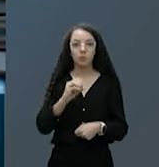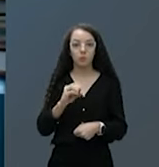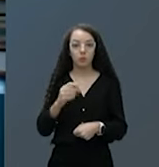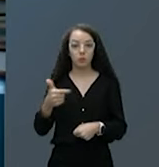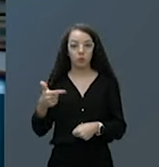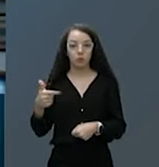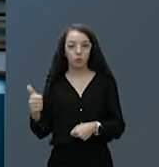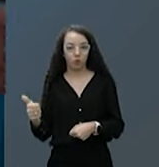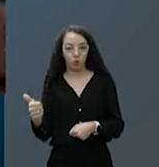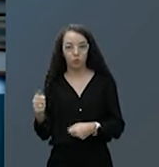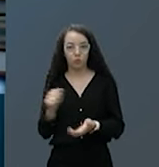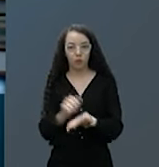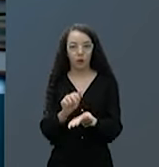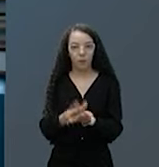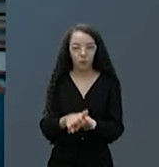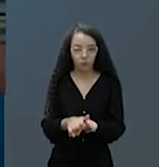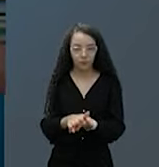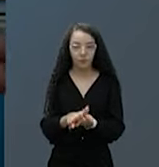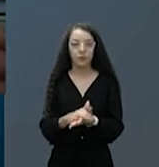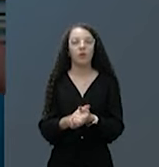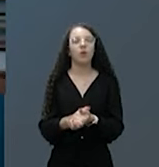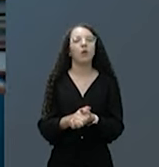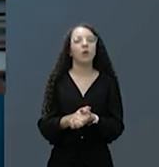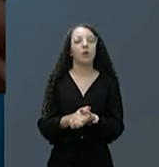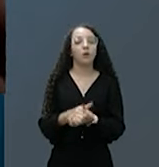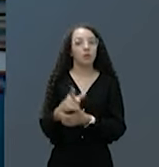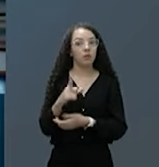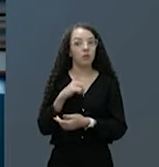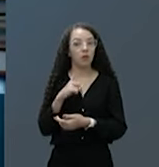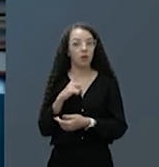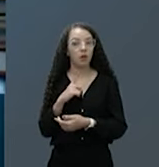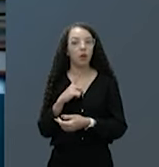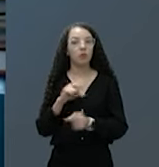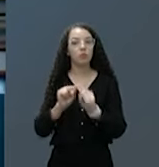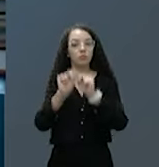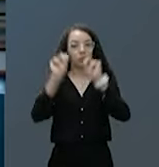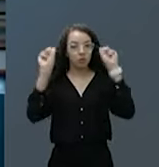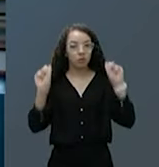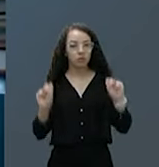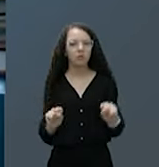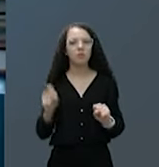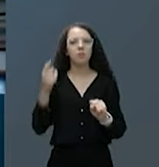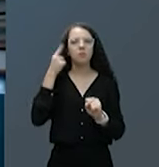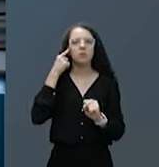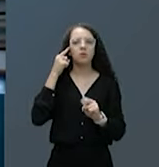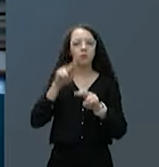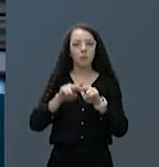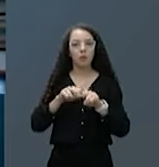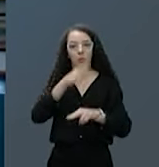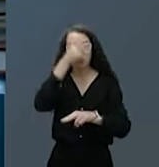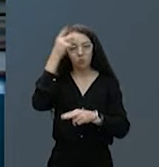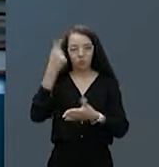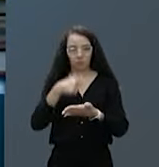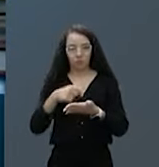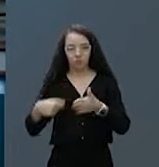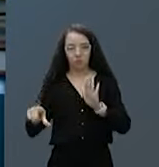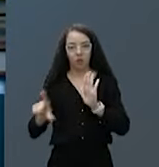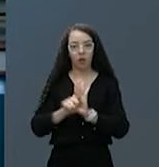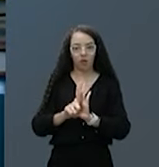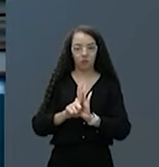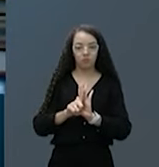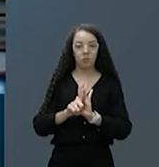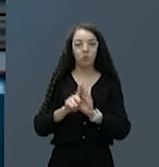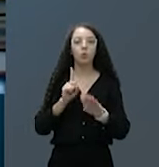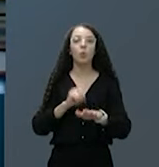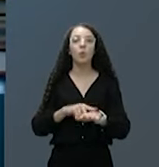multa, no que se refere a um sistema pensado pelo legislador, em que o